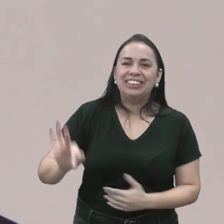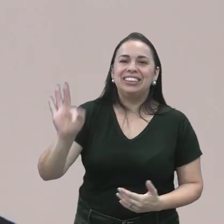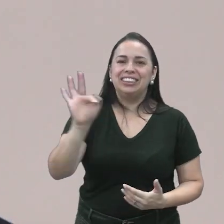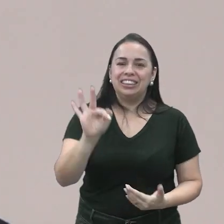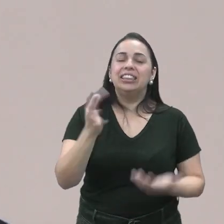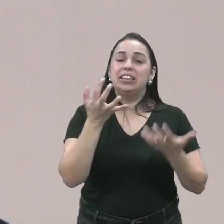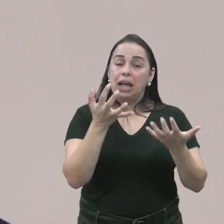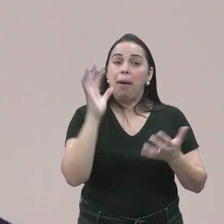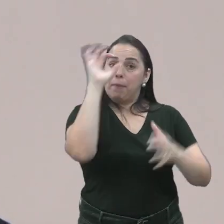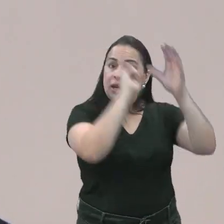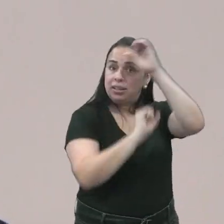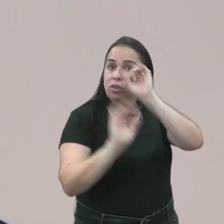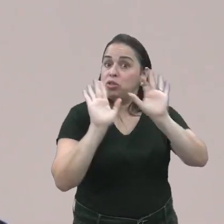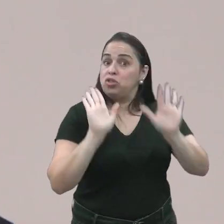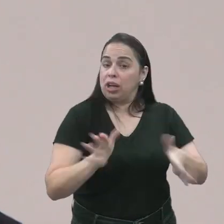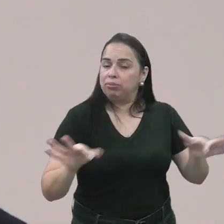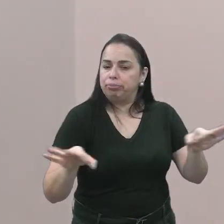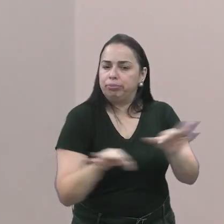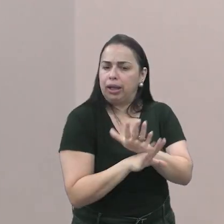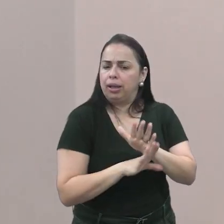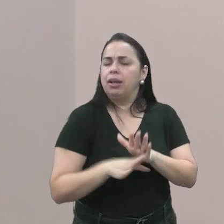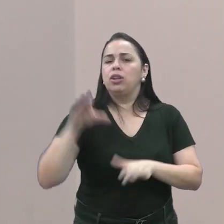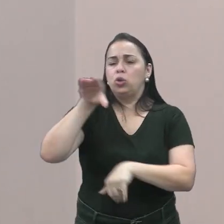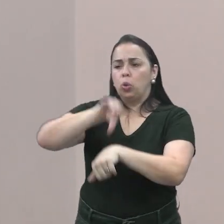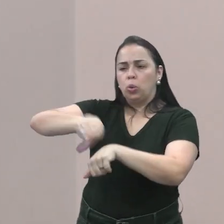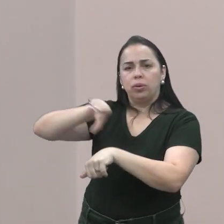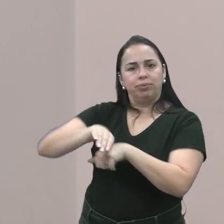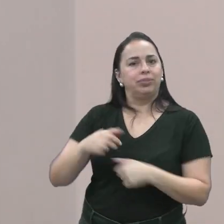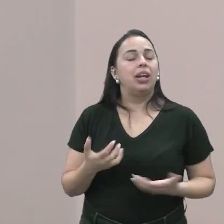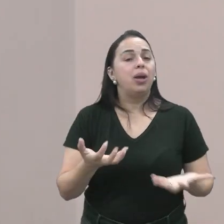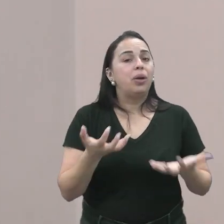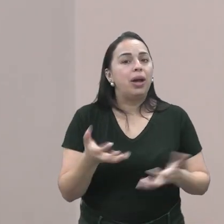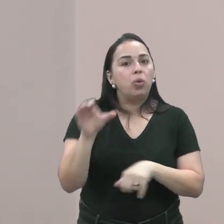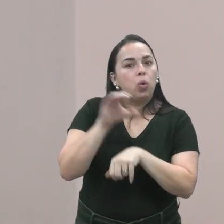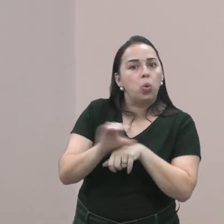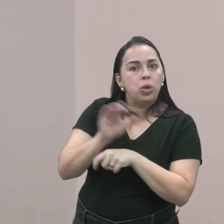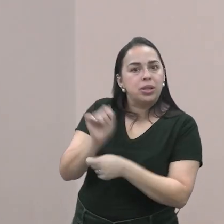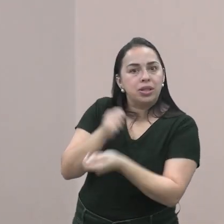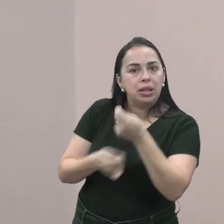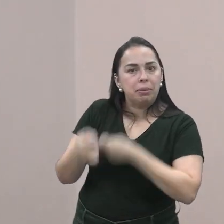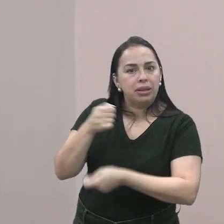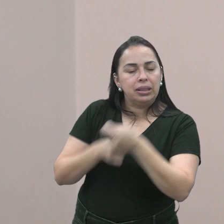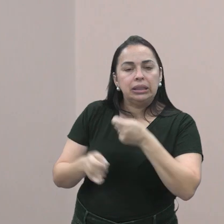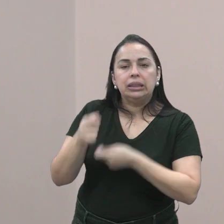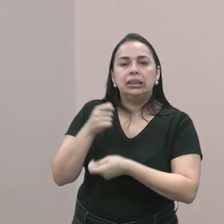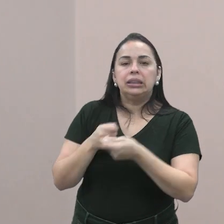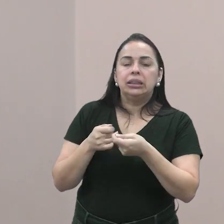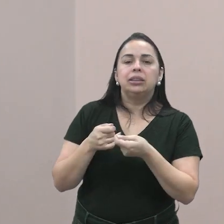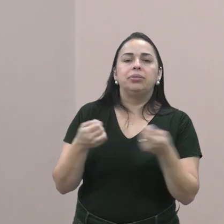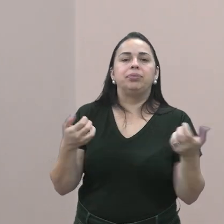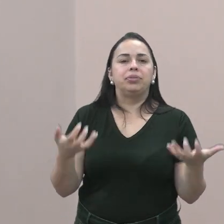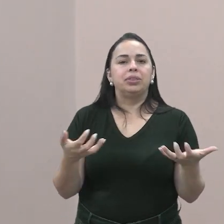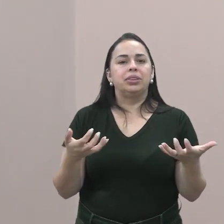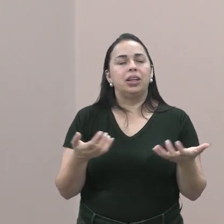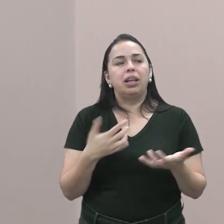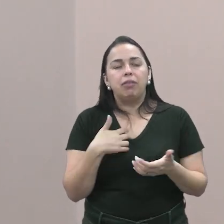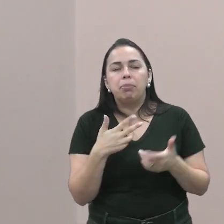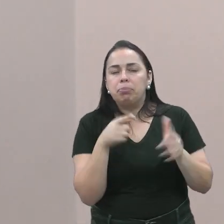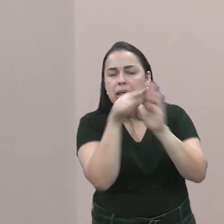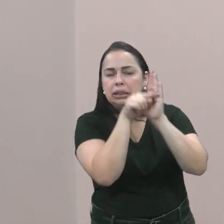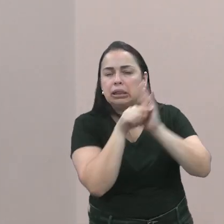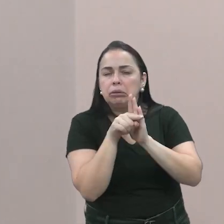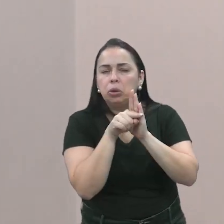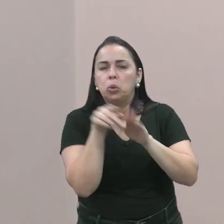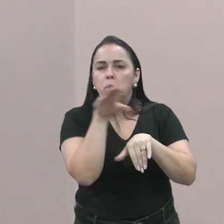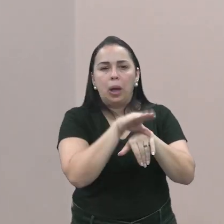que é preciso investir nos estudos. Eu estava pensando em fazer um curso de administração, né? Aí eu